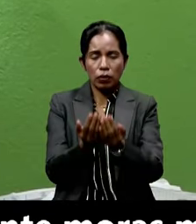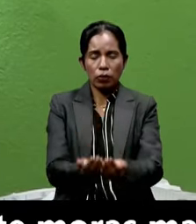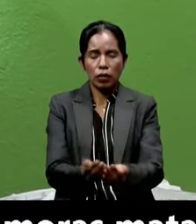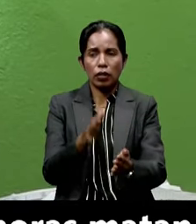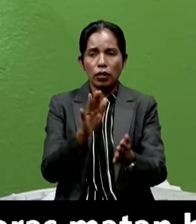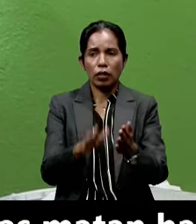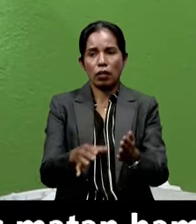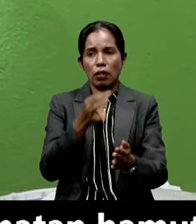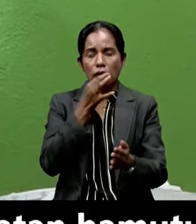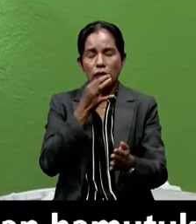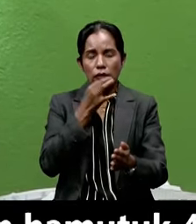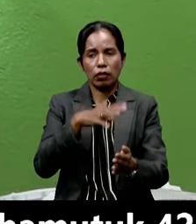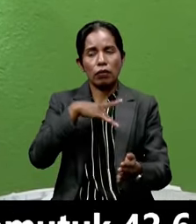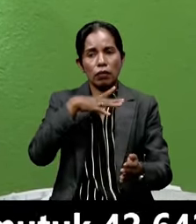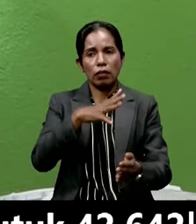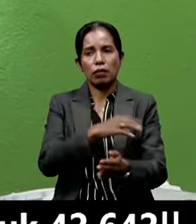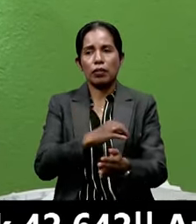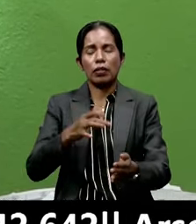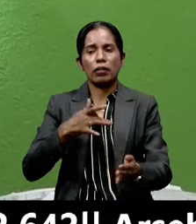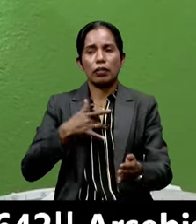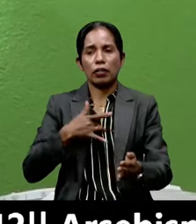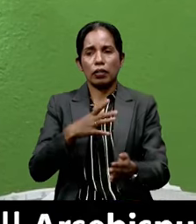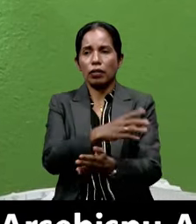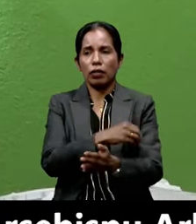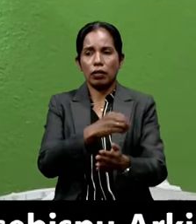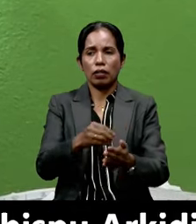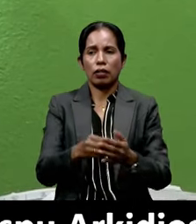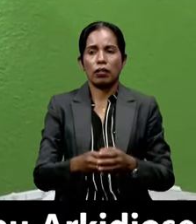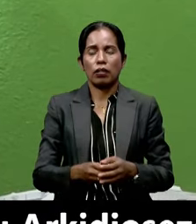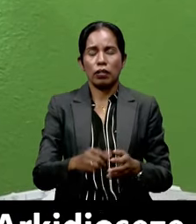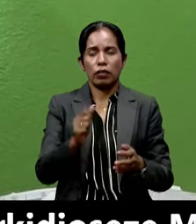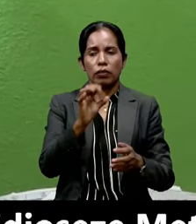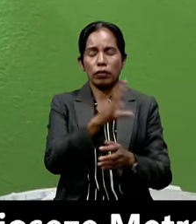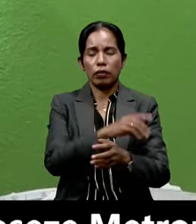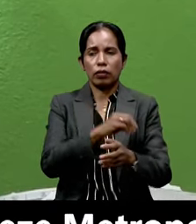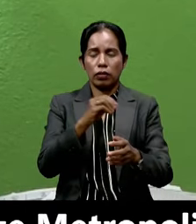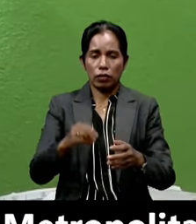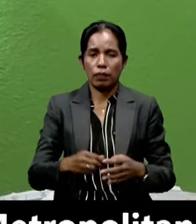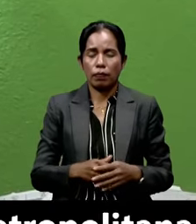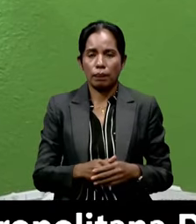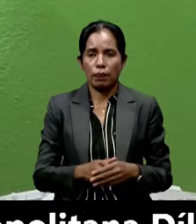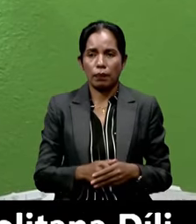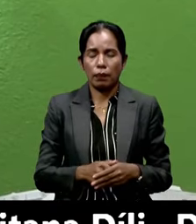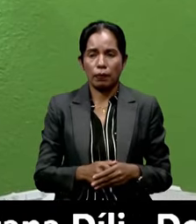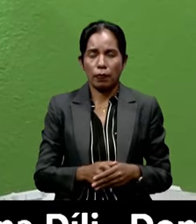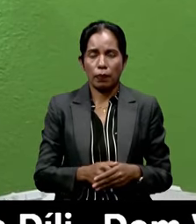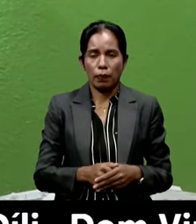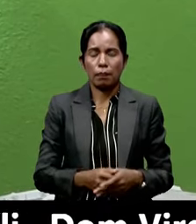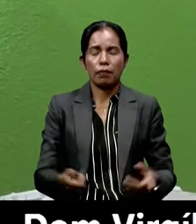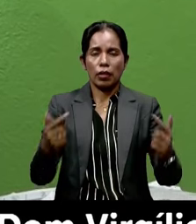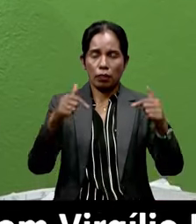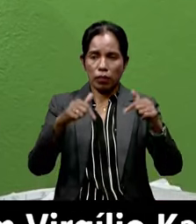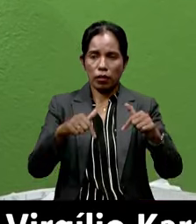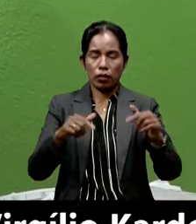ha falidet ne foer dal rumen sintine kaularan ha falidet ne foer asfixia halo sepsis or nie mai ne